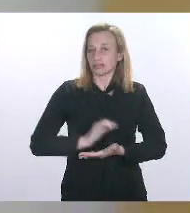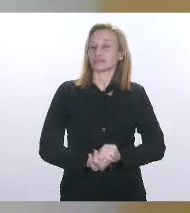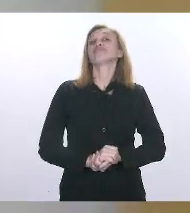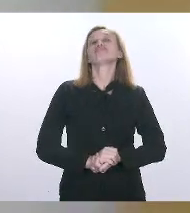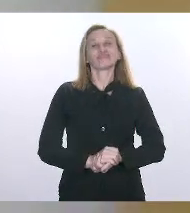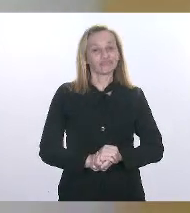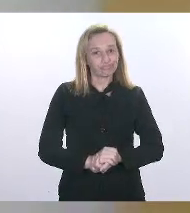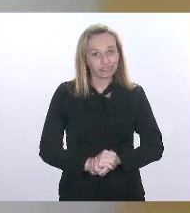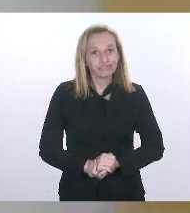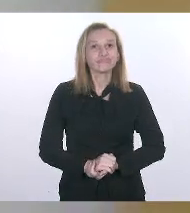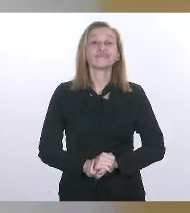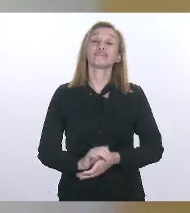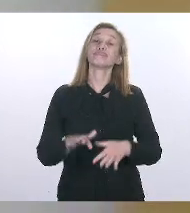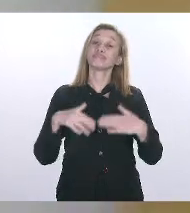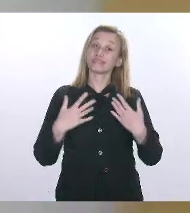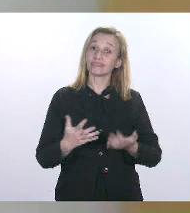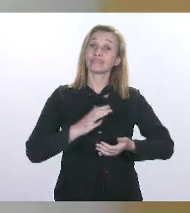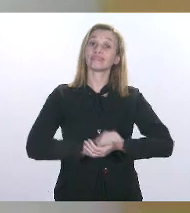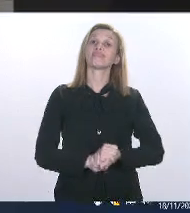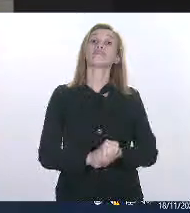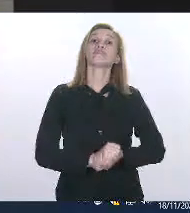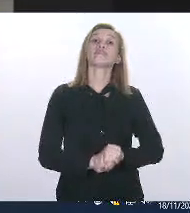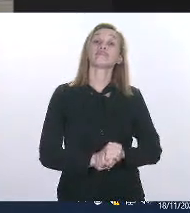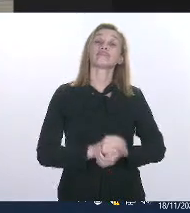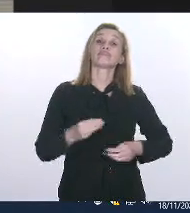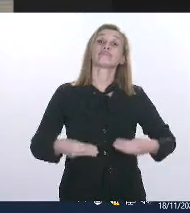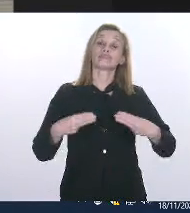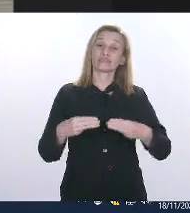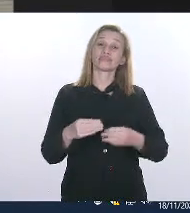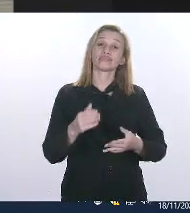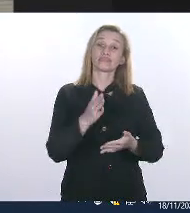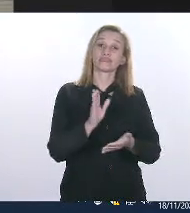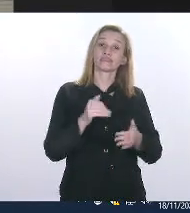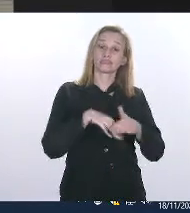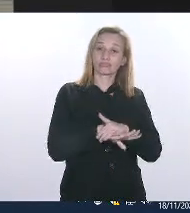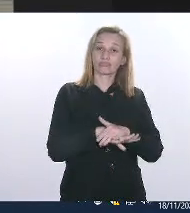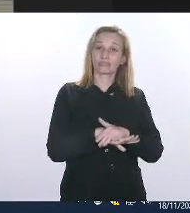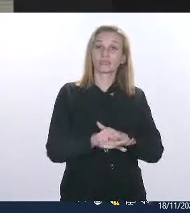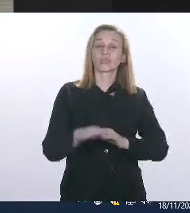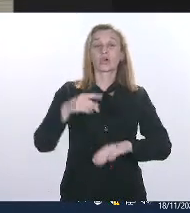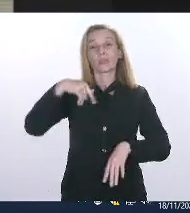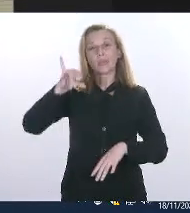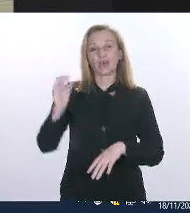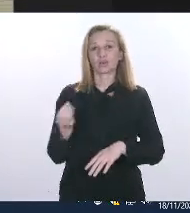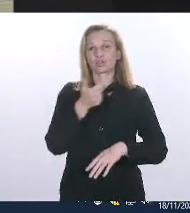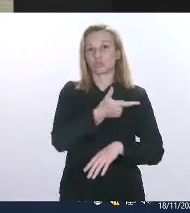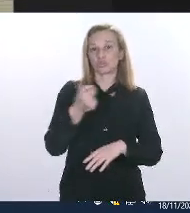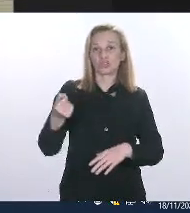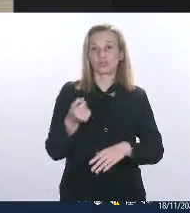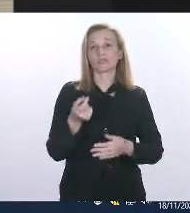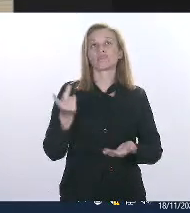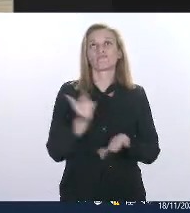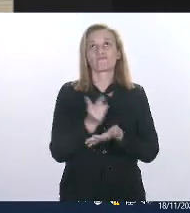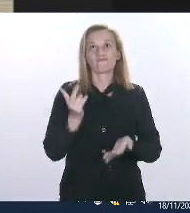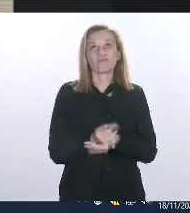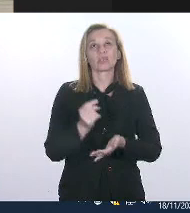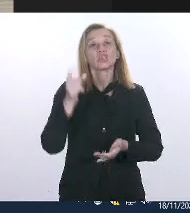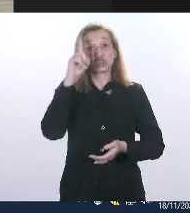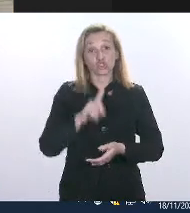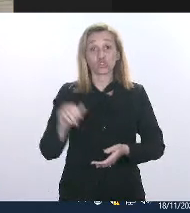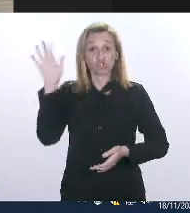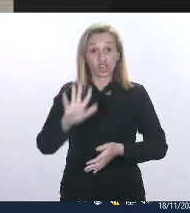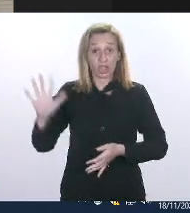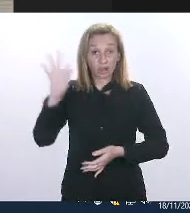nada, né? E, portanto, a decisão do ministro foi do arquivamento. Se em maio de 2020, mesmo assim, o diretor-geral do